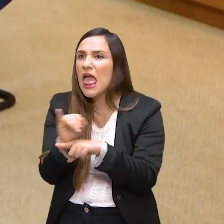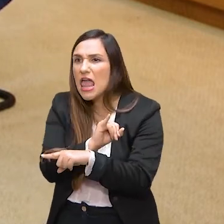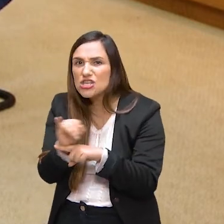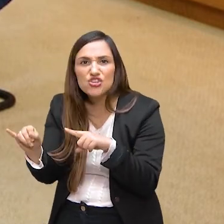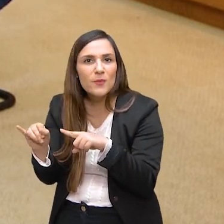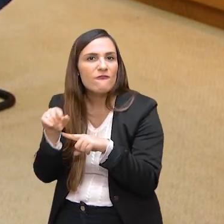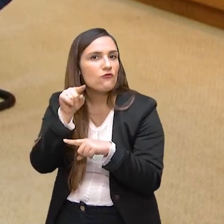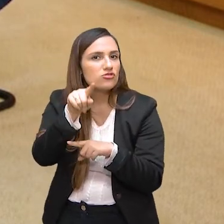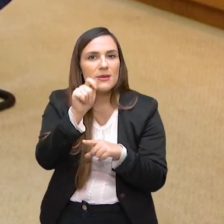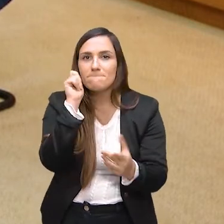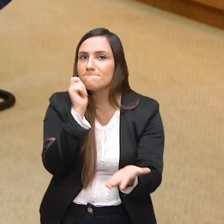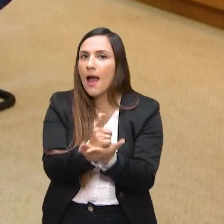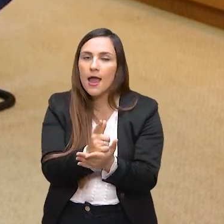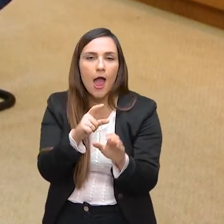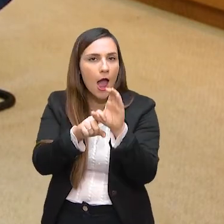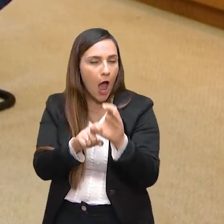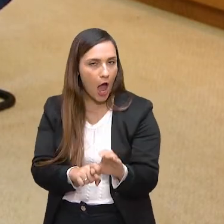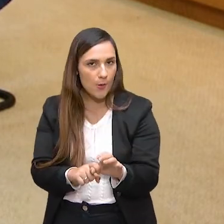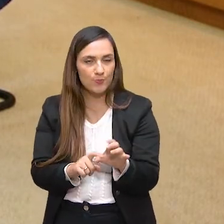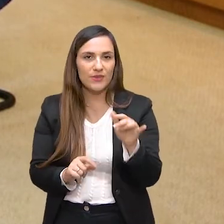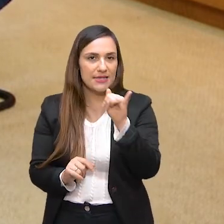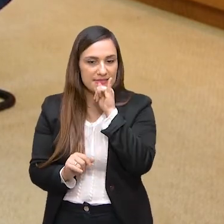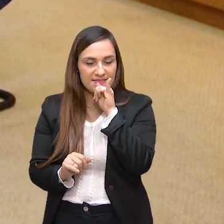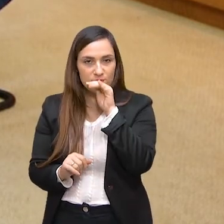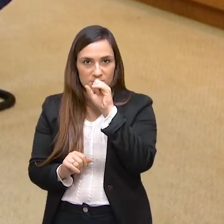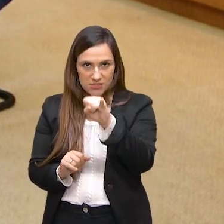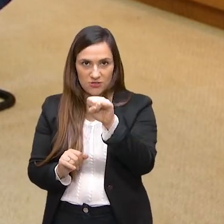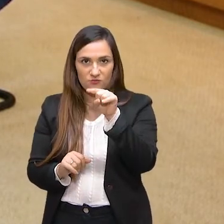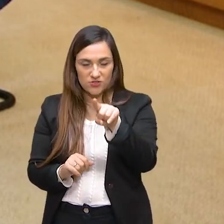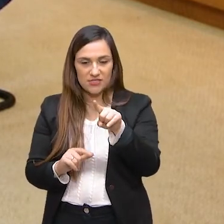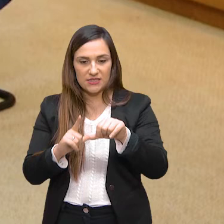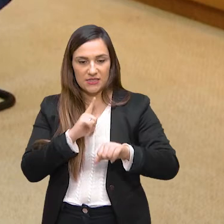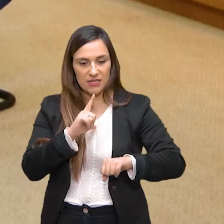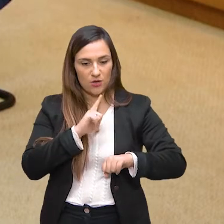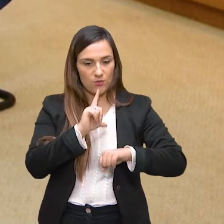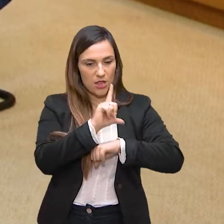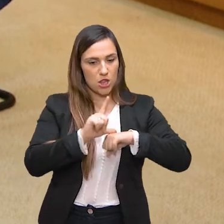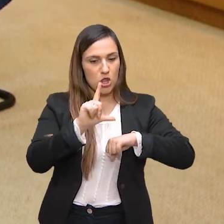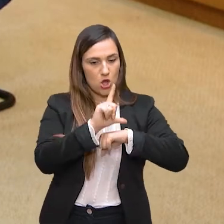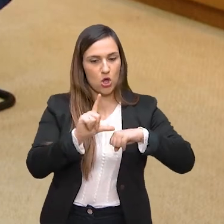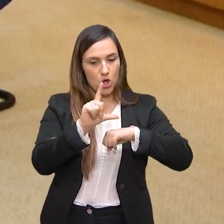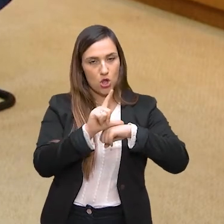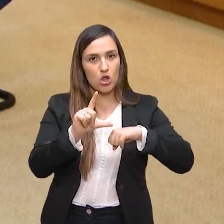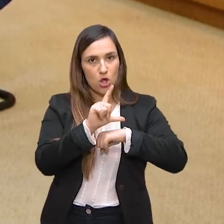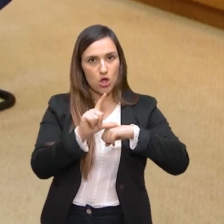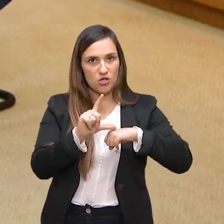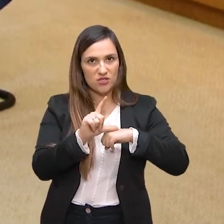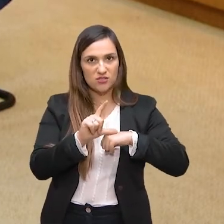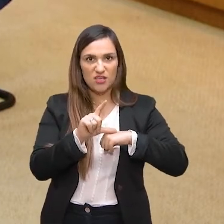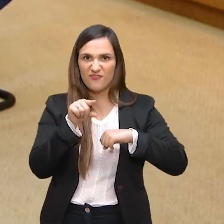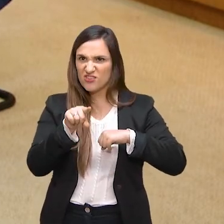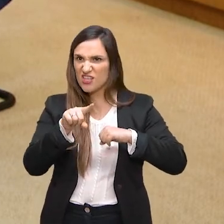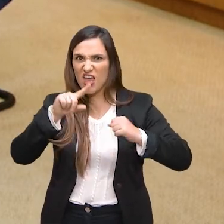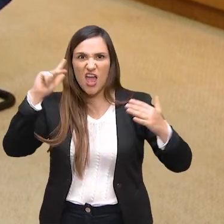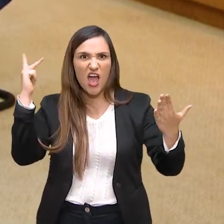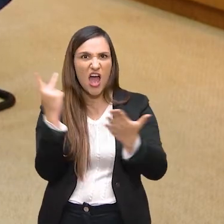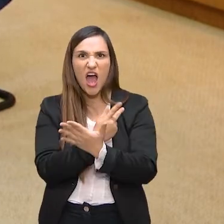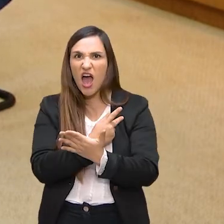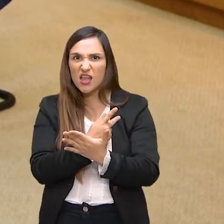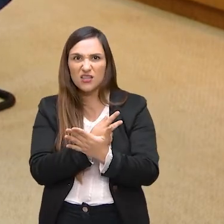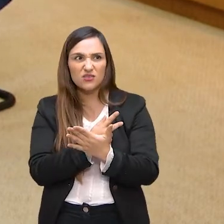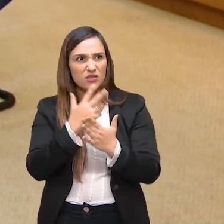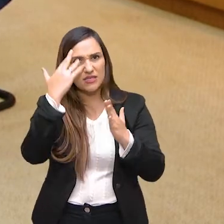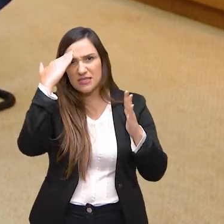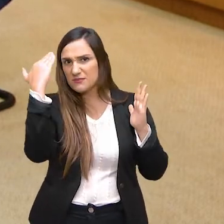cumprido. Se você tem um estabelecimento comercial e você não pode funcionar, porque você está funcionando de forma